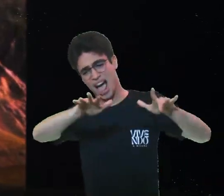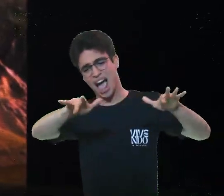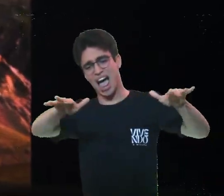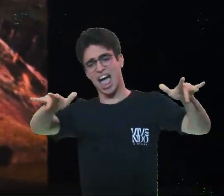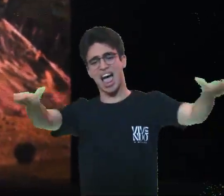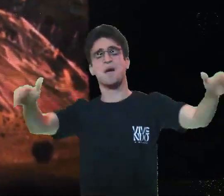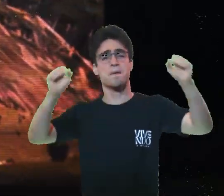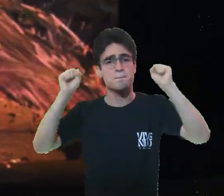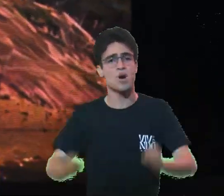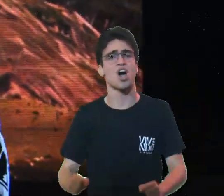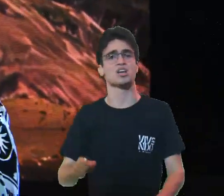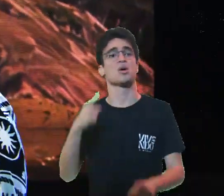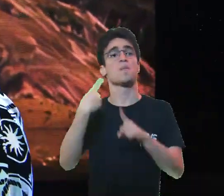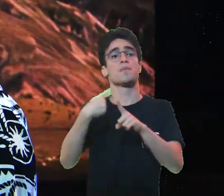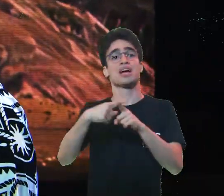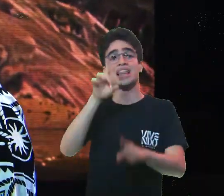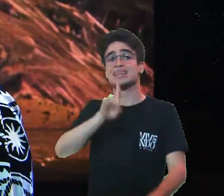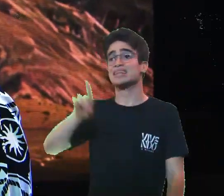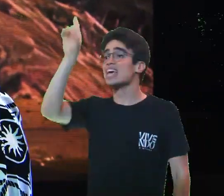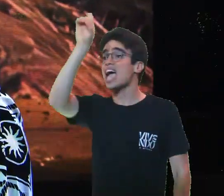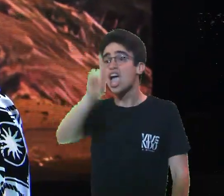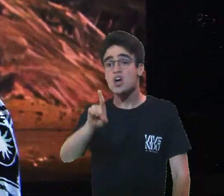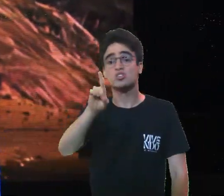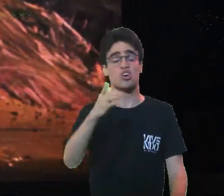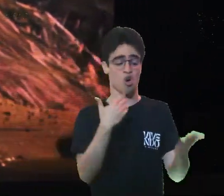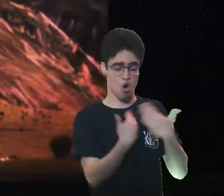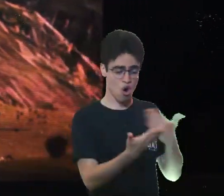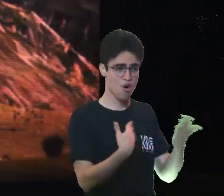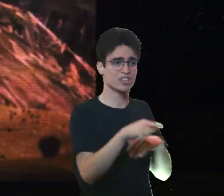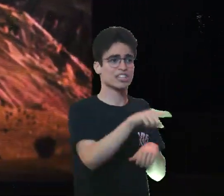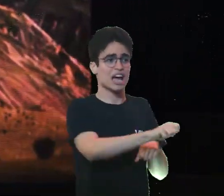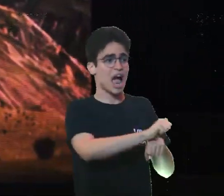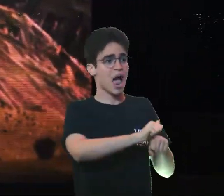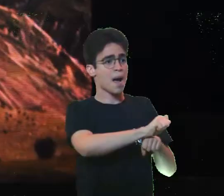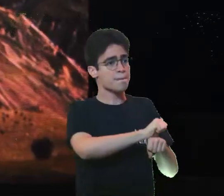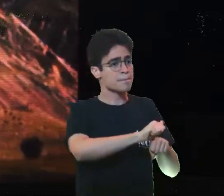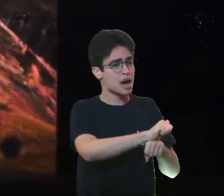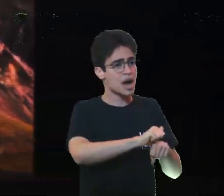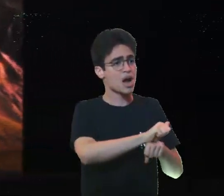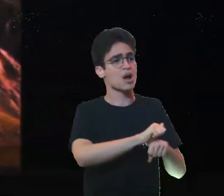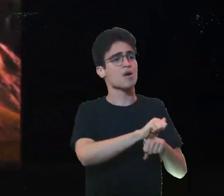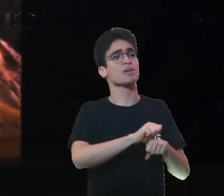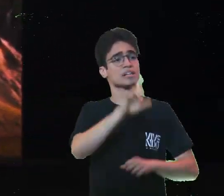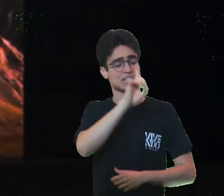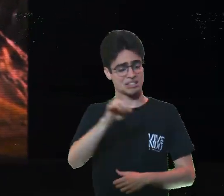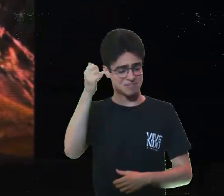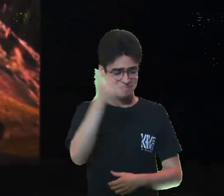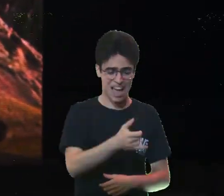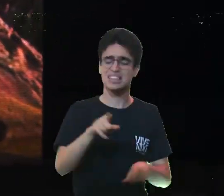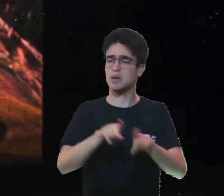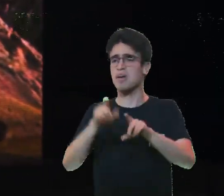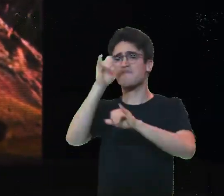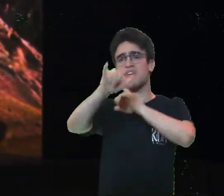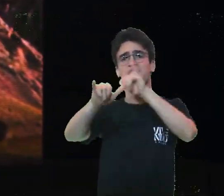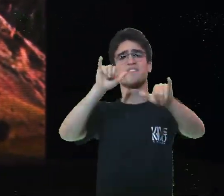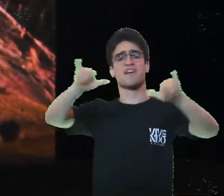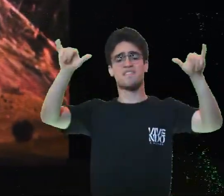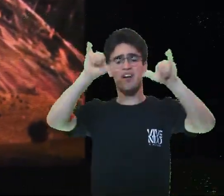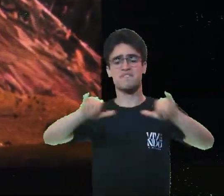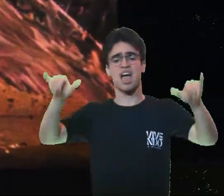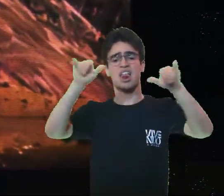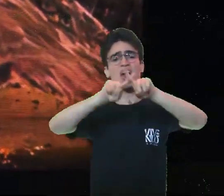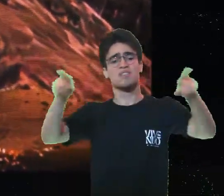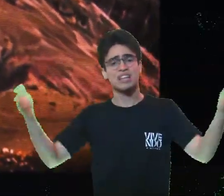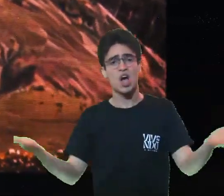esparrame. Esse Deus que teve o diálogo com Abraão, continua gritando ao nosso coração hoje. E Ele está